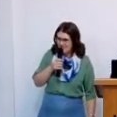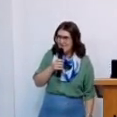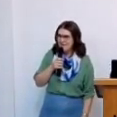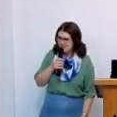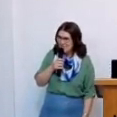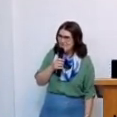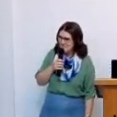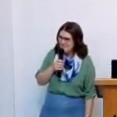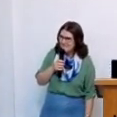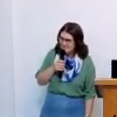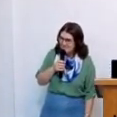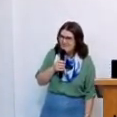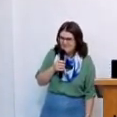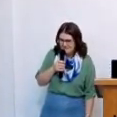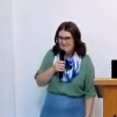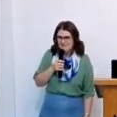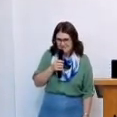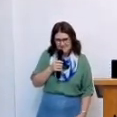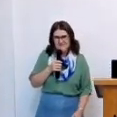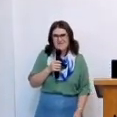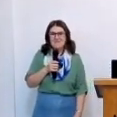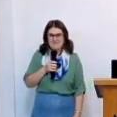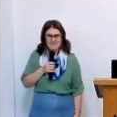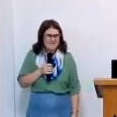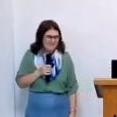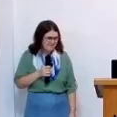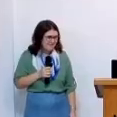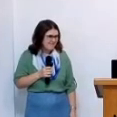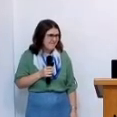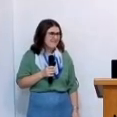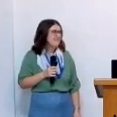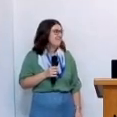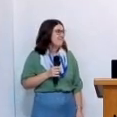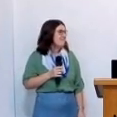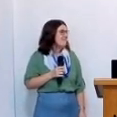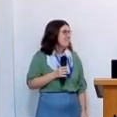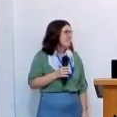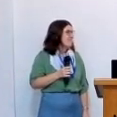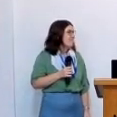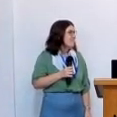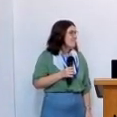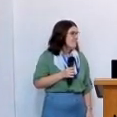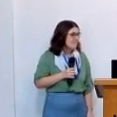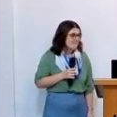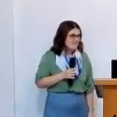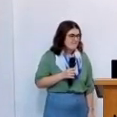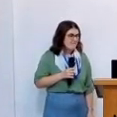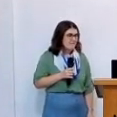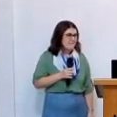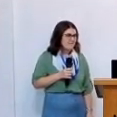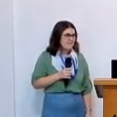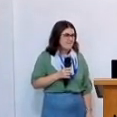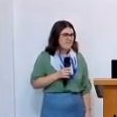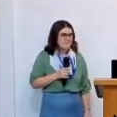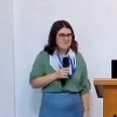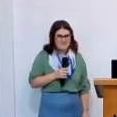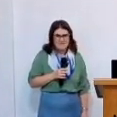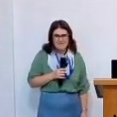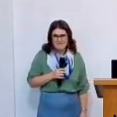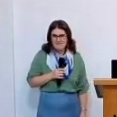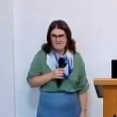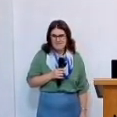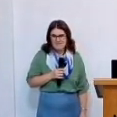Uhum. Sim. São residentes pesquisadores, certo. Então, estão em um bom